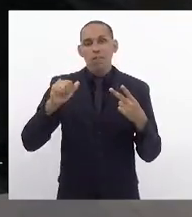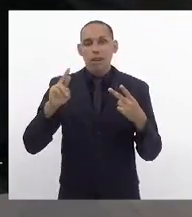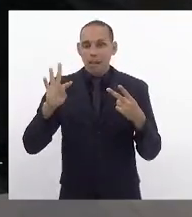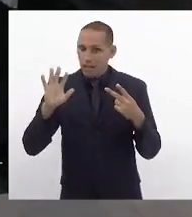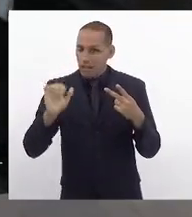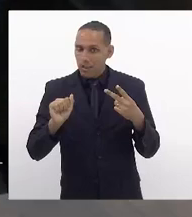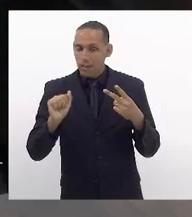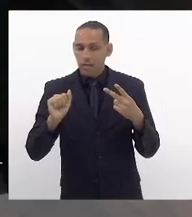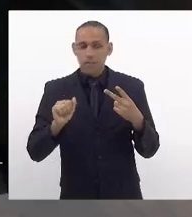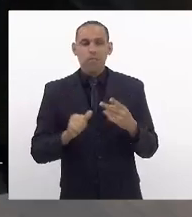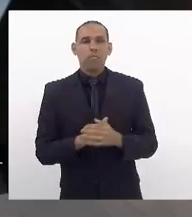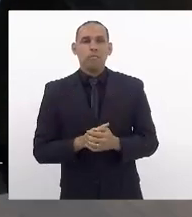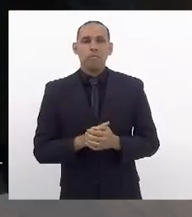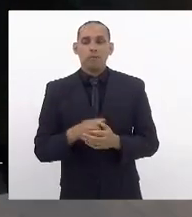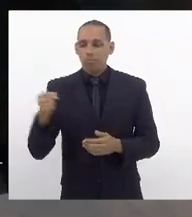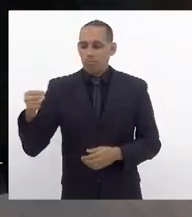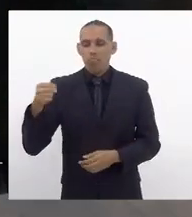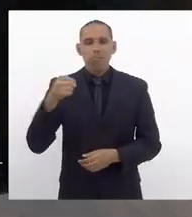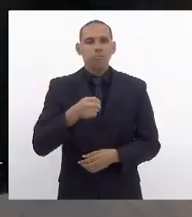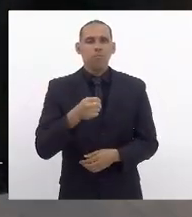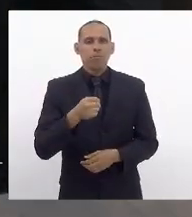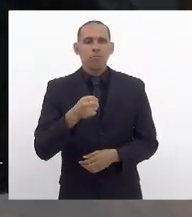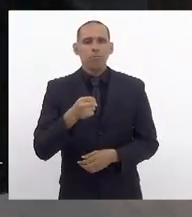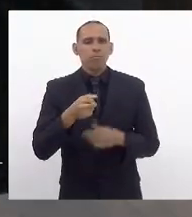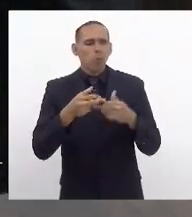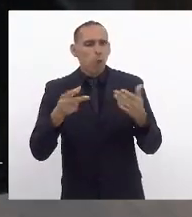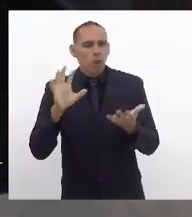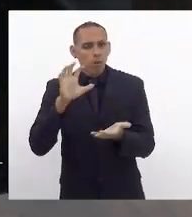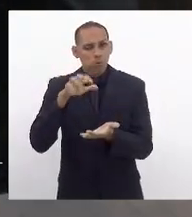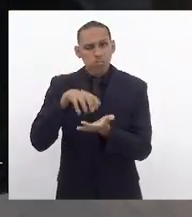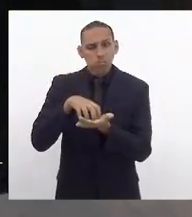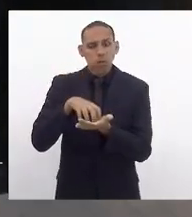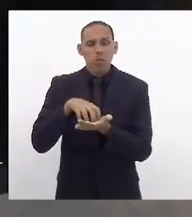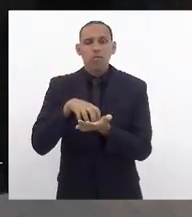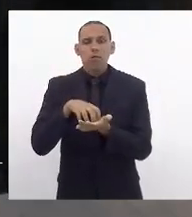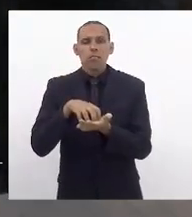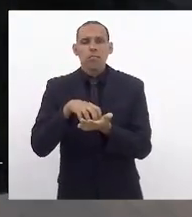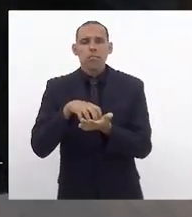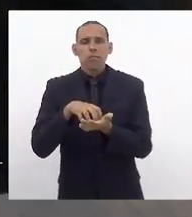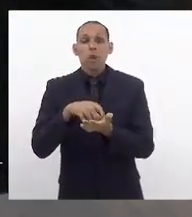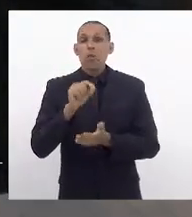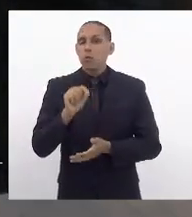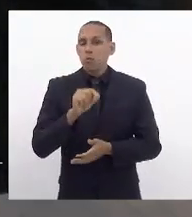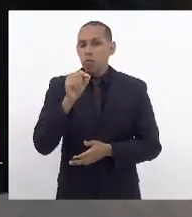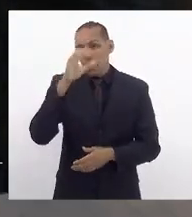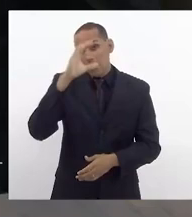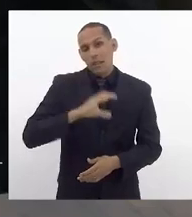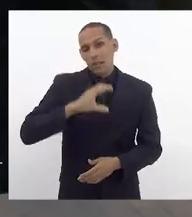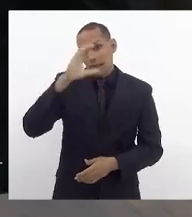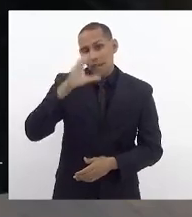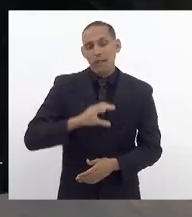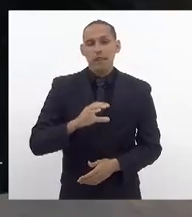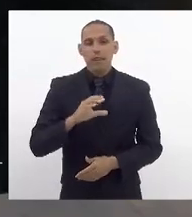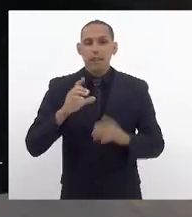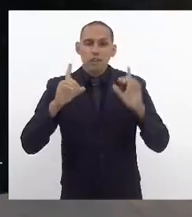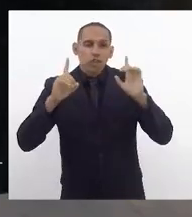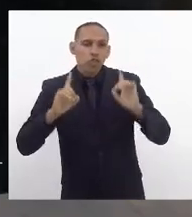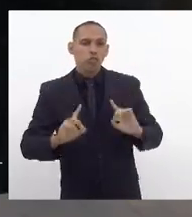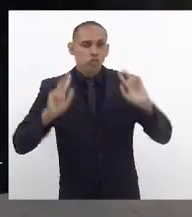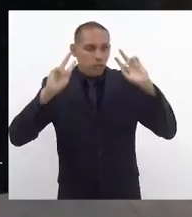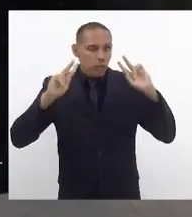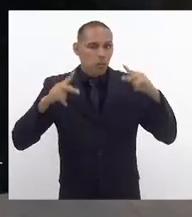Rocha, traz um elemento central para o debate de cidadania, de direitos